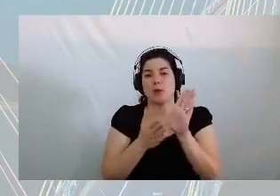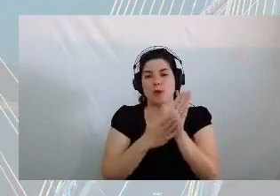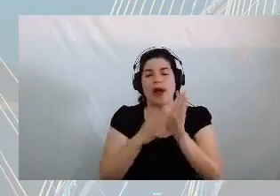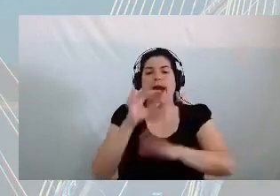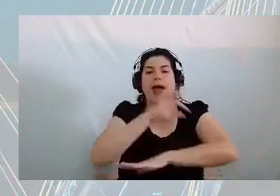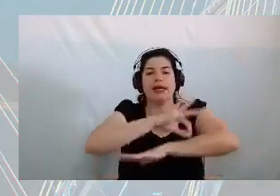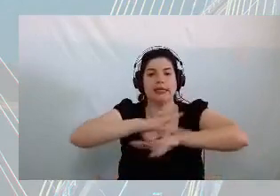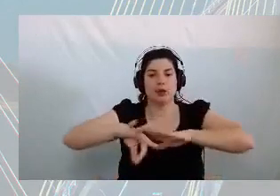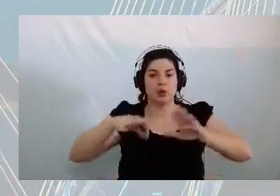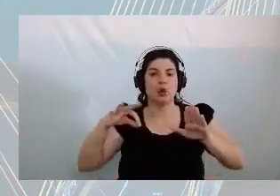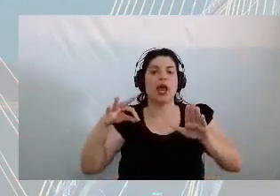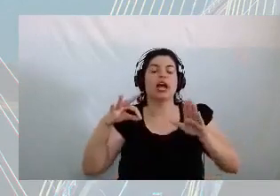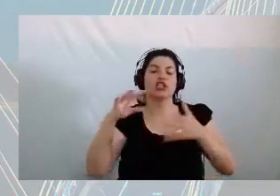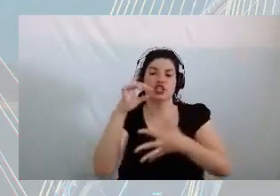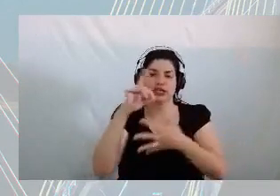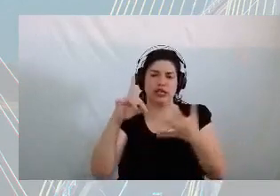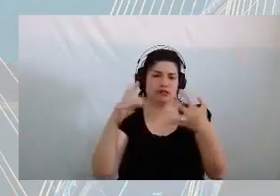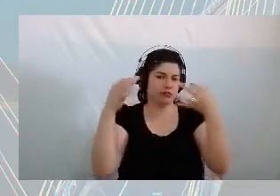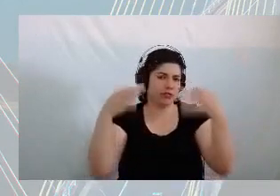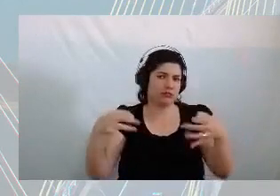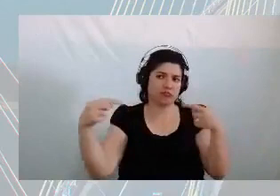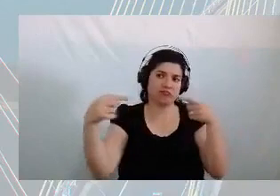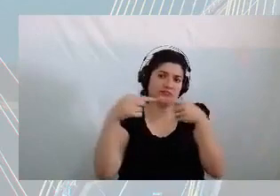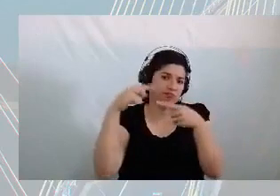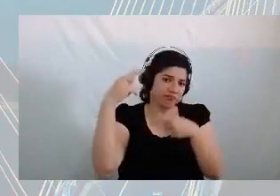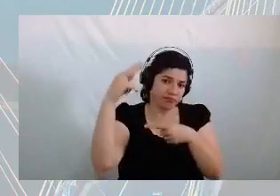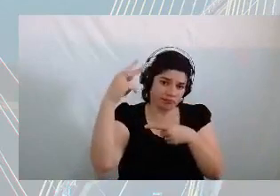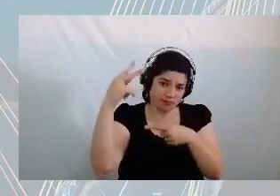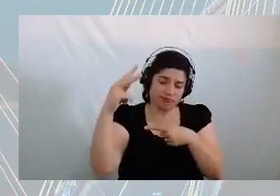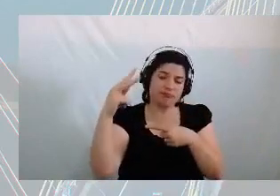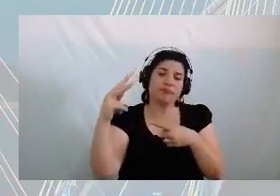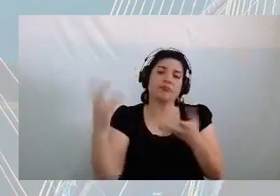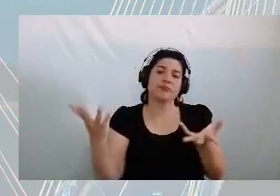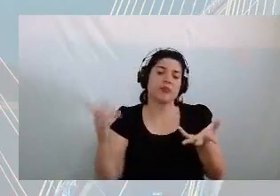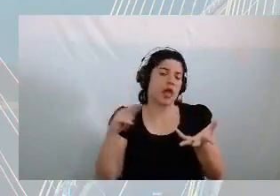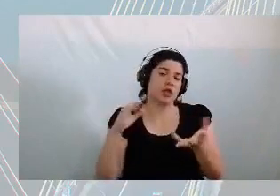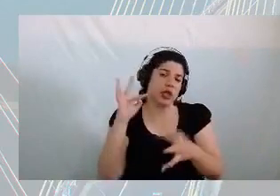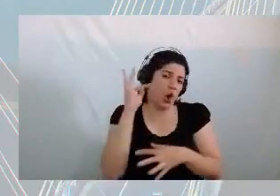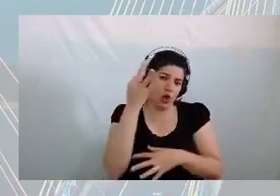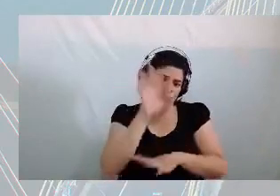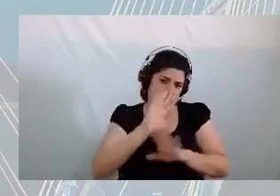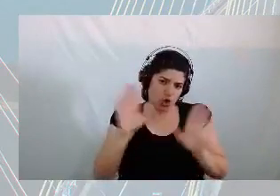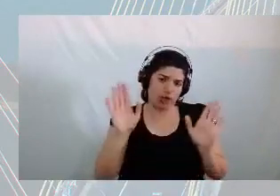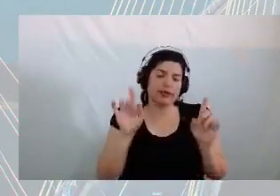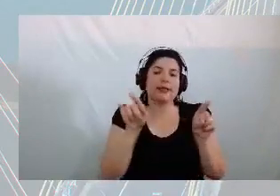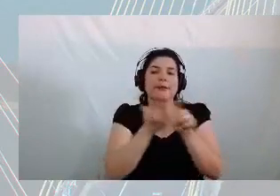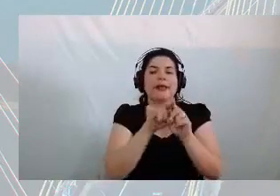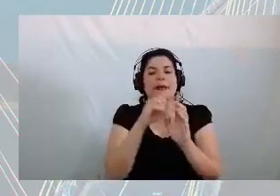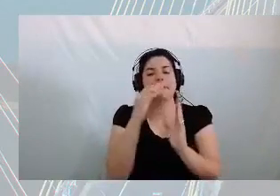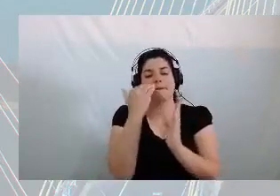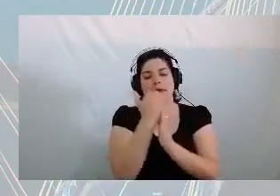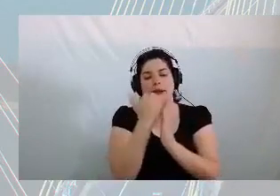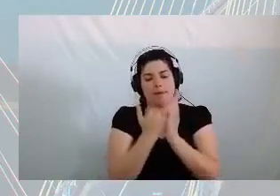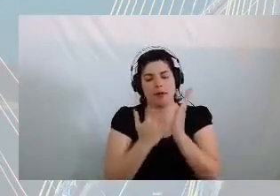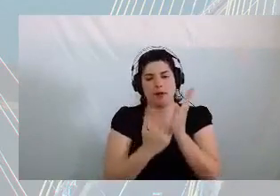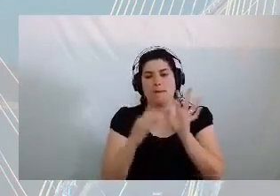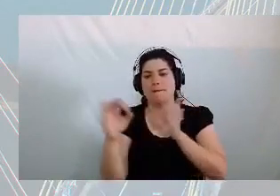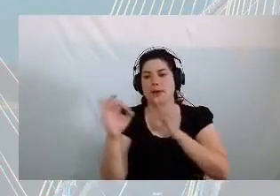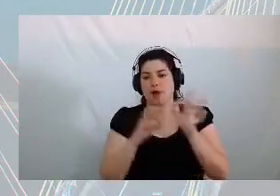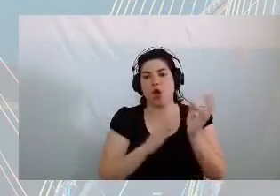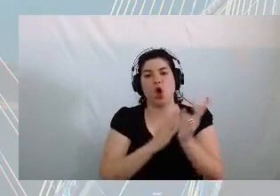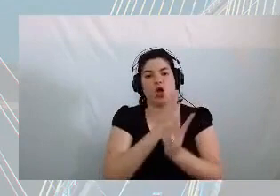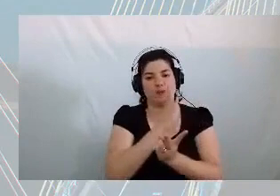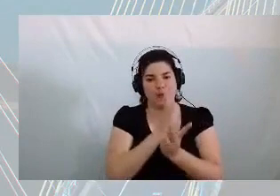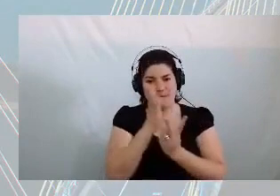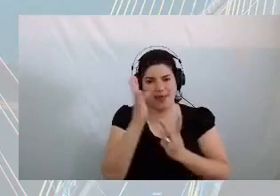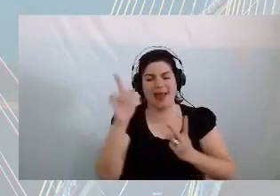eles, né? Do ponto de vista teórico mesmo, tá? E desenhou todo esse roadmap dali em diante. A gente não trabalhou com esse cliente ali